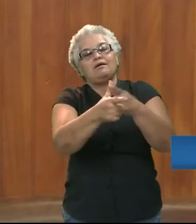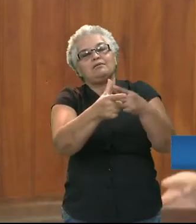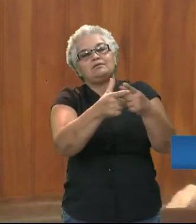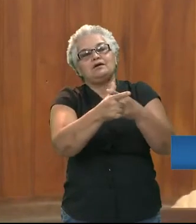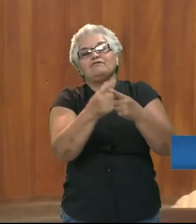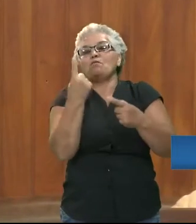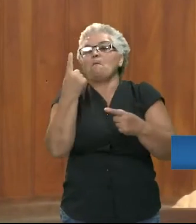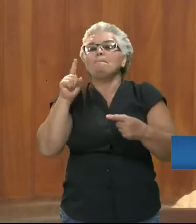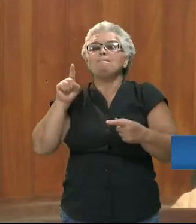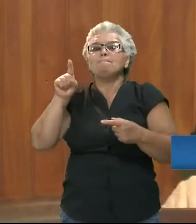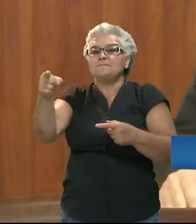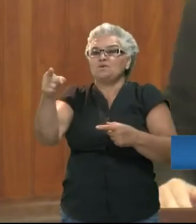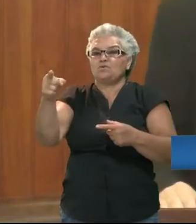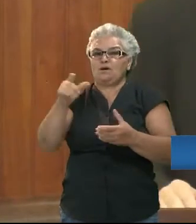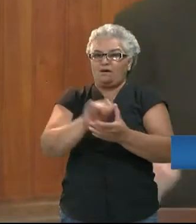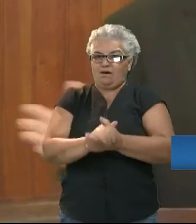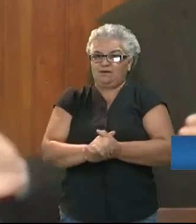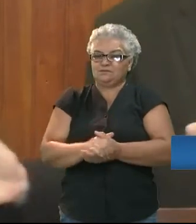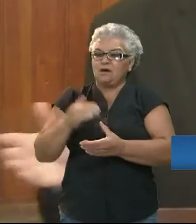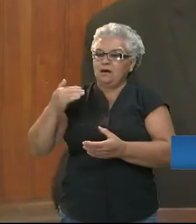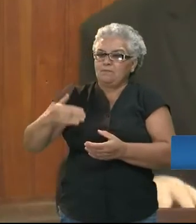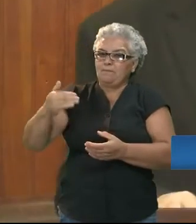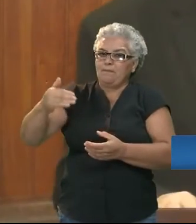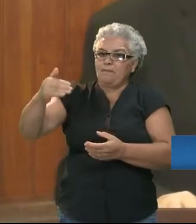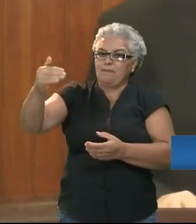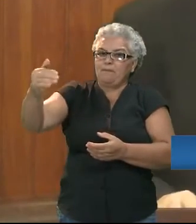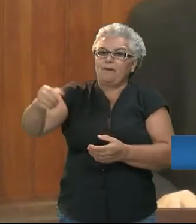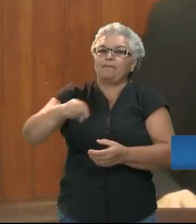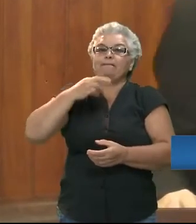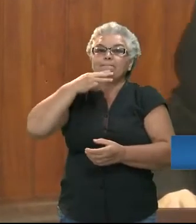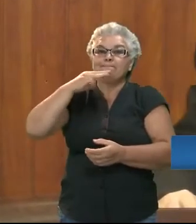carnezinho, com parcelas de março a dezembro.